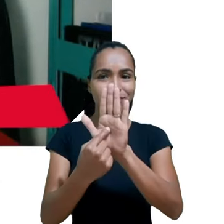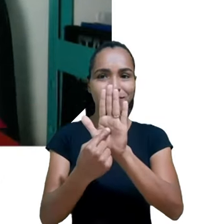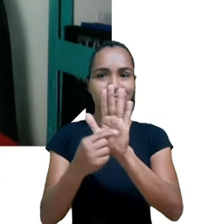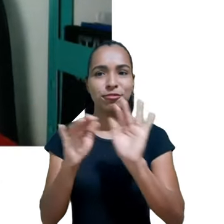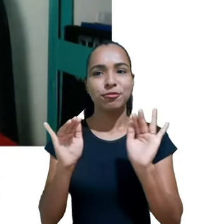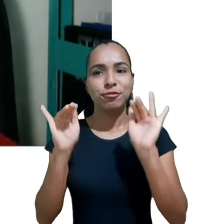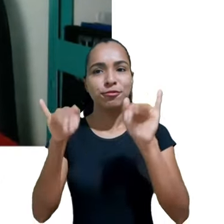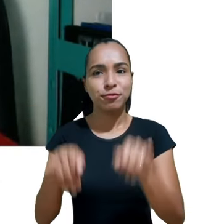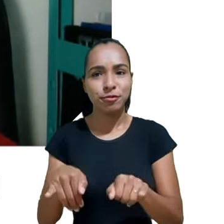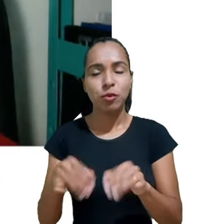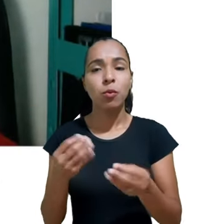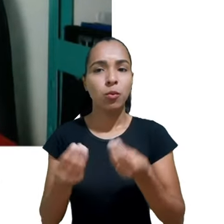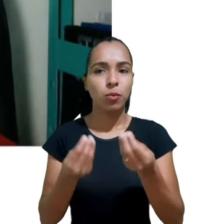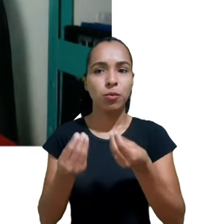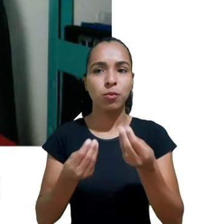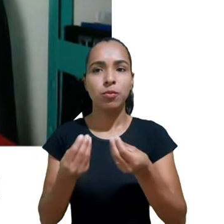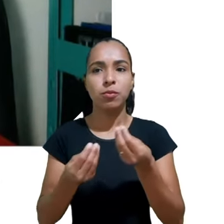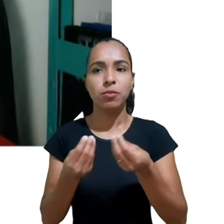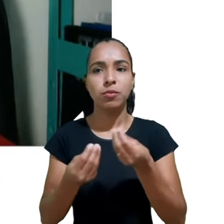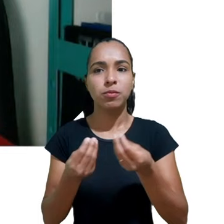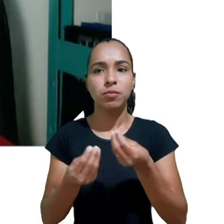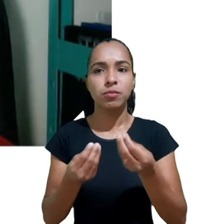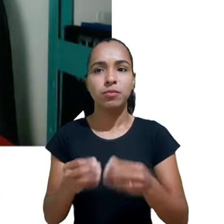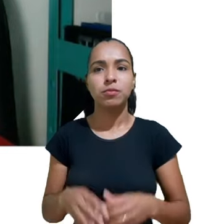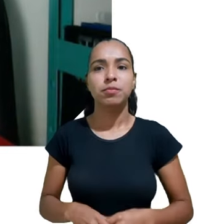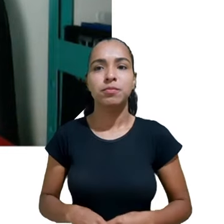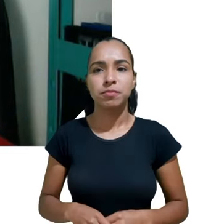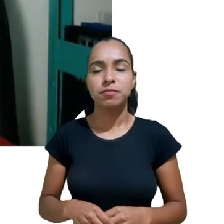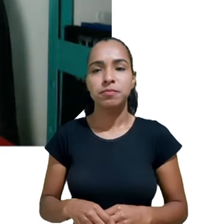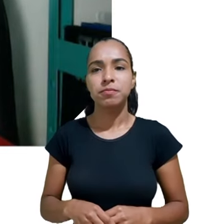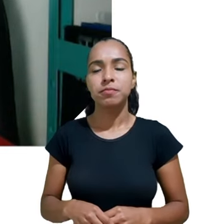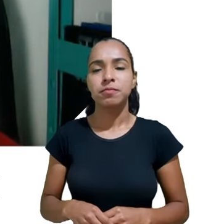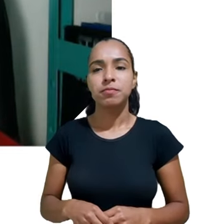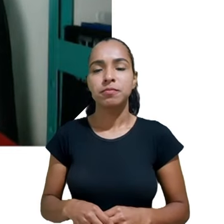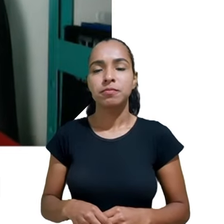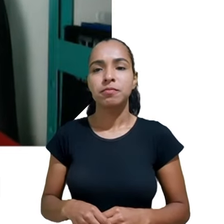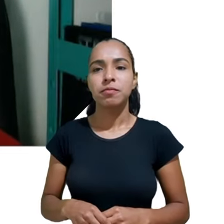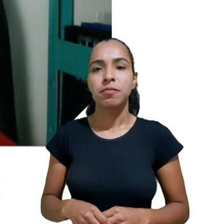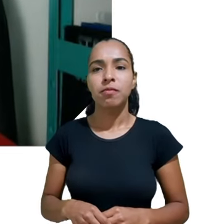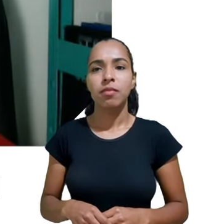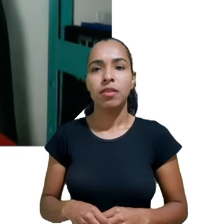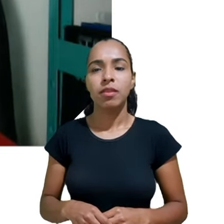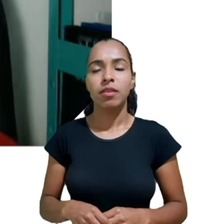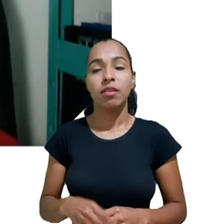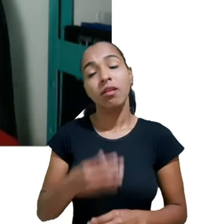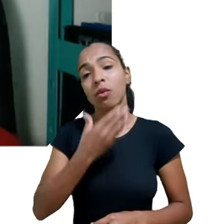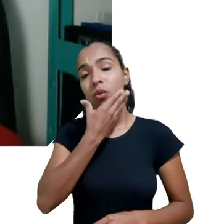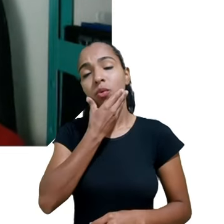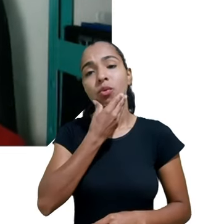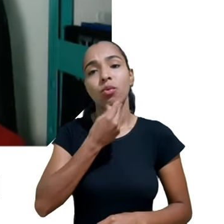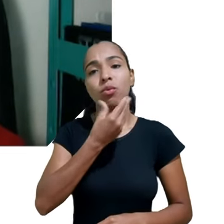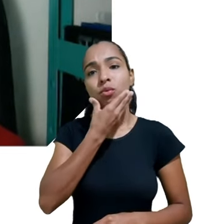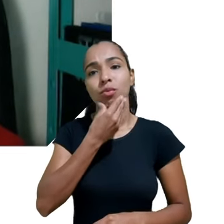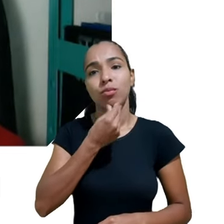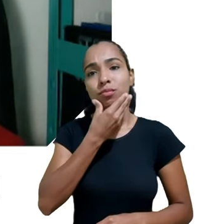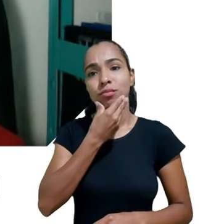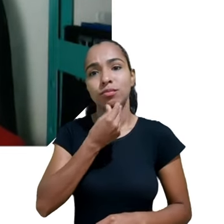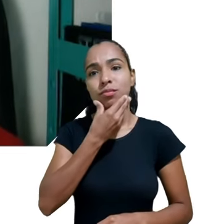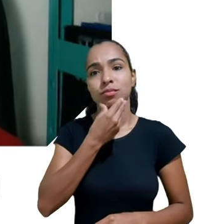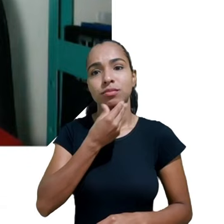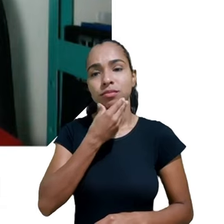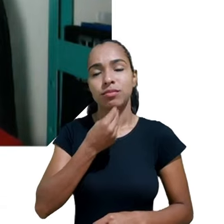direcionando, né, particularmente aqui a homens, né, cis e trans, mas que a gente